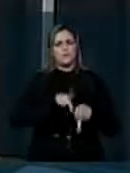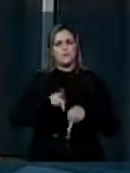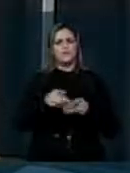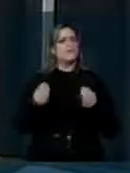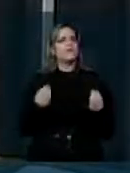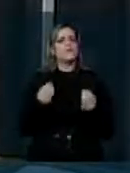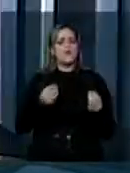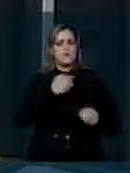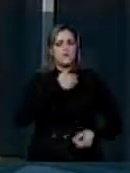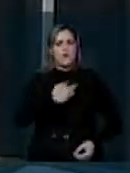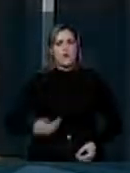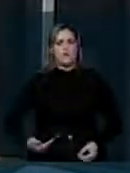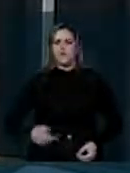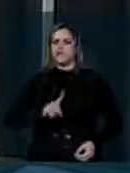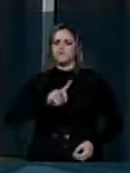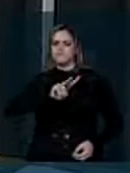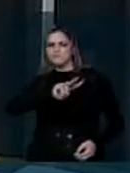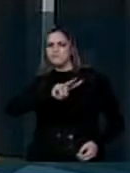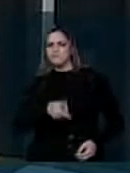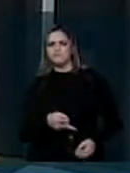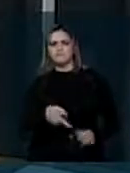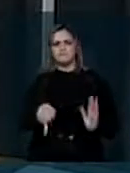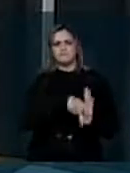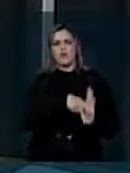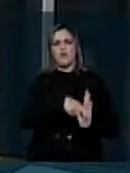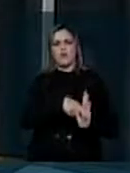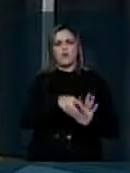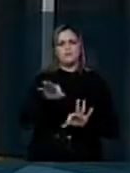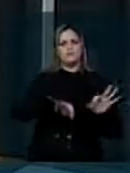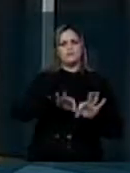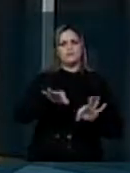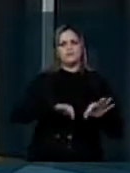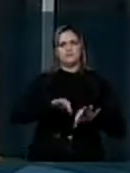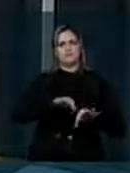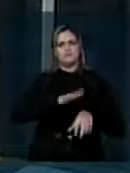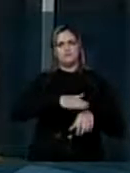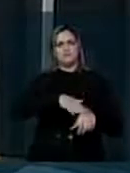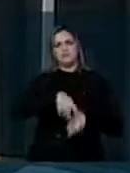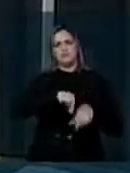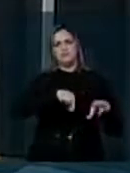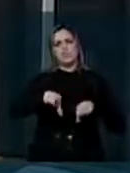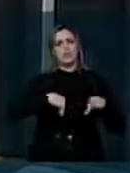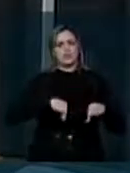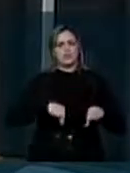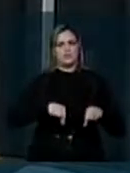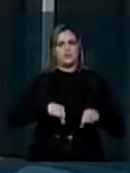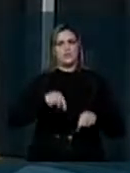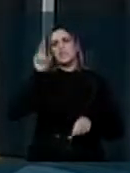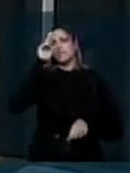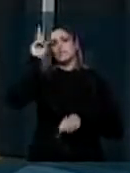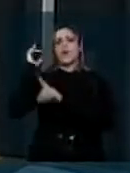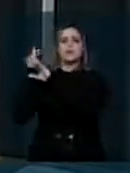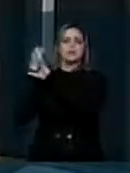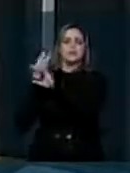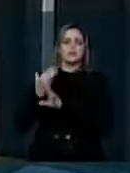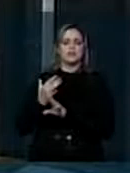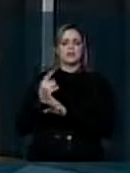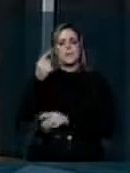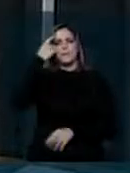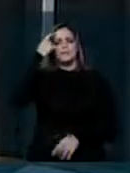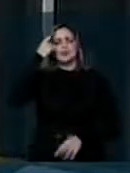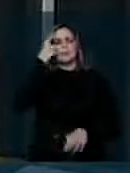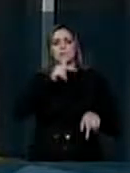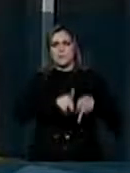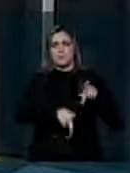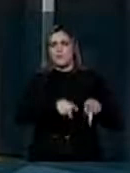por si mesmo. A democracia é o povo que se governa por si mesmo. Historicamente, esta ideia de povo